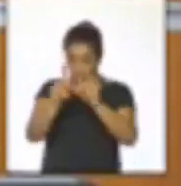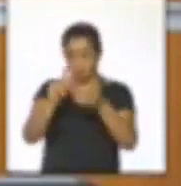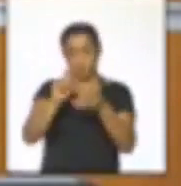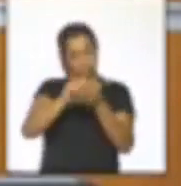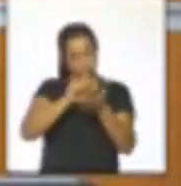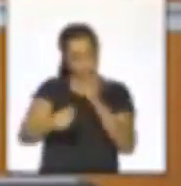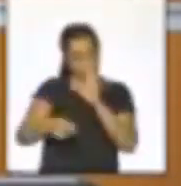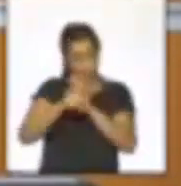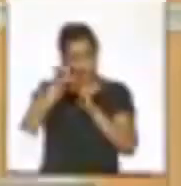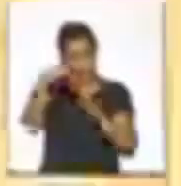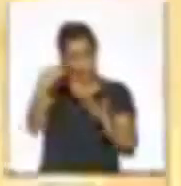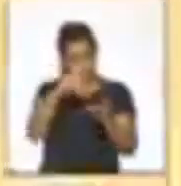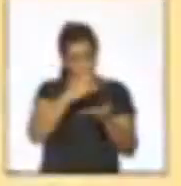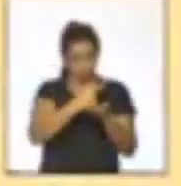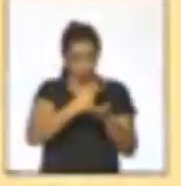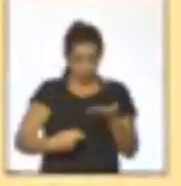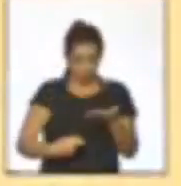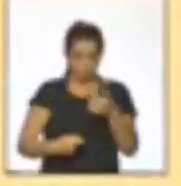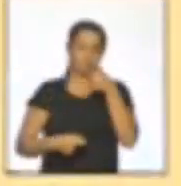seu caderno.